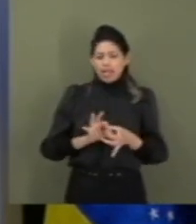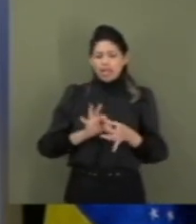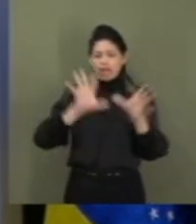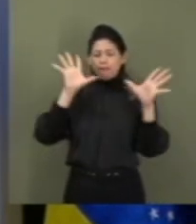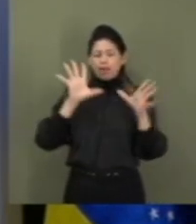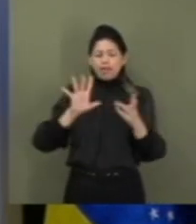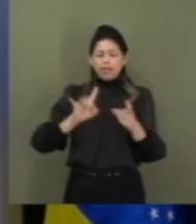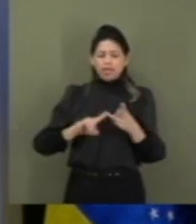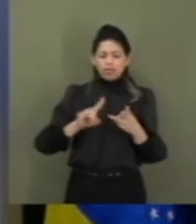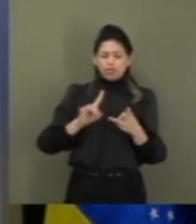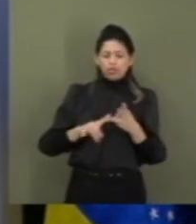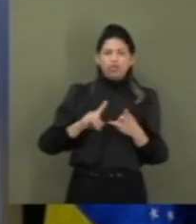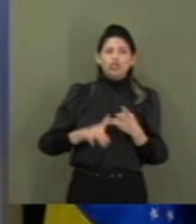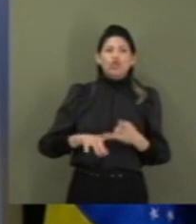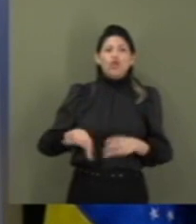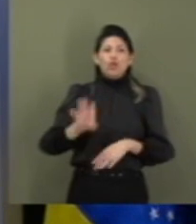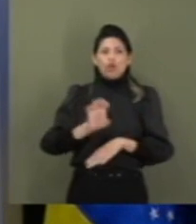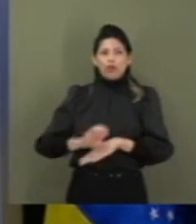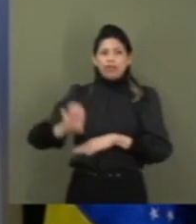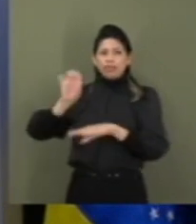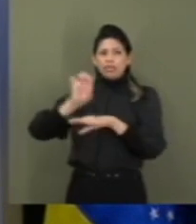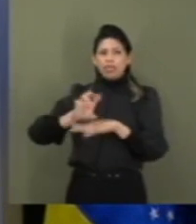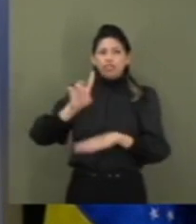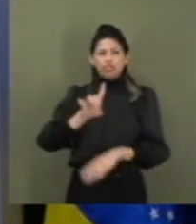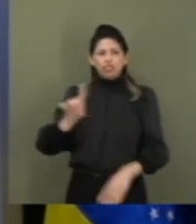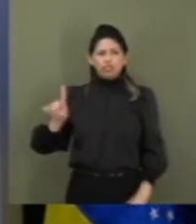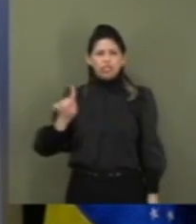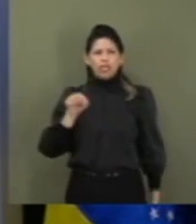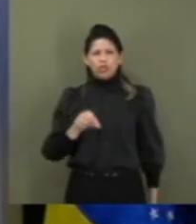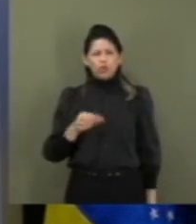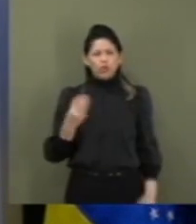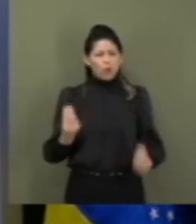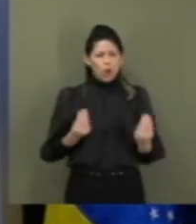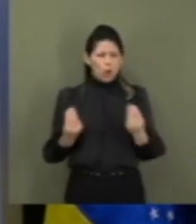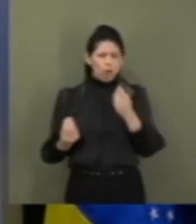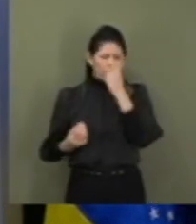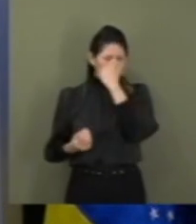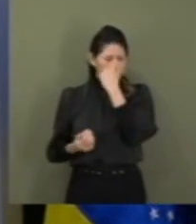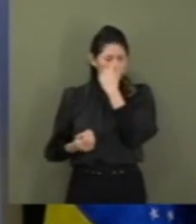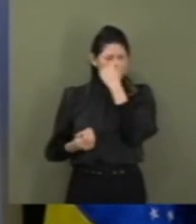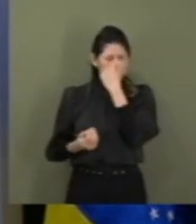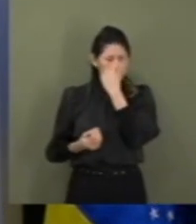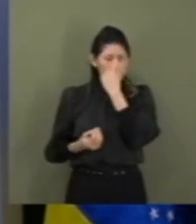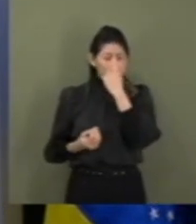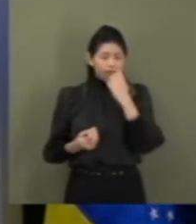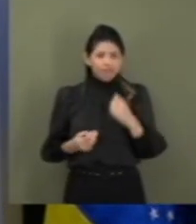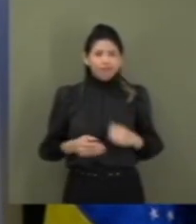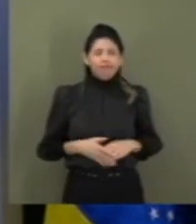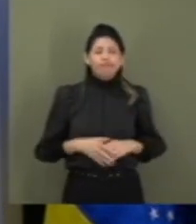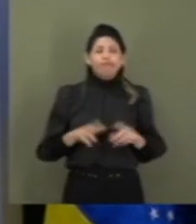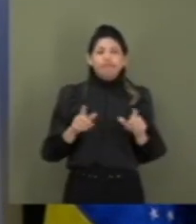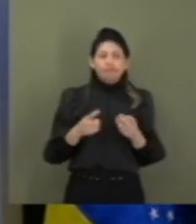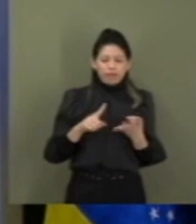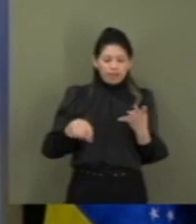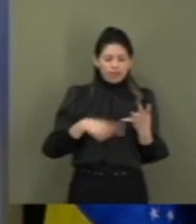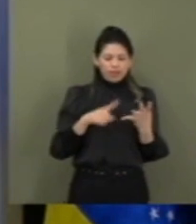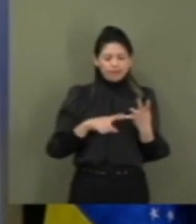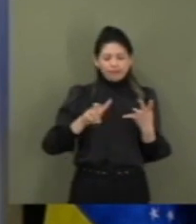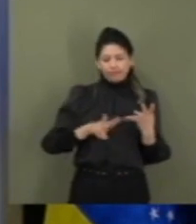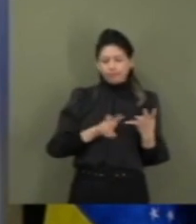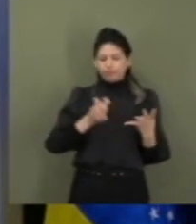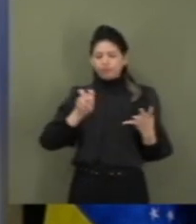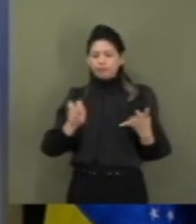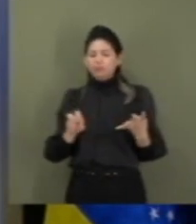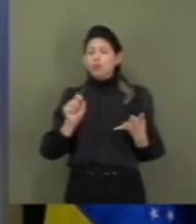estão ultrajados. Fecho aspas. Abro outra, da Associação Brasileira